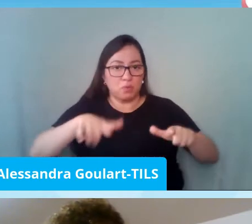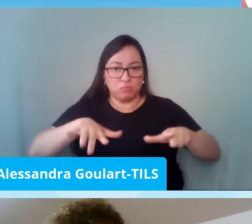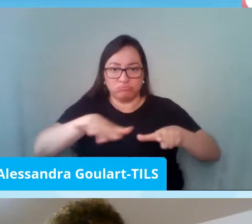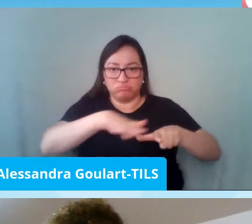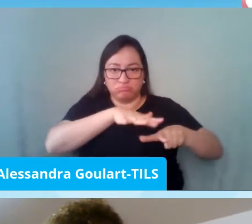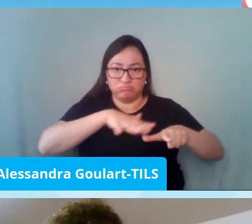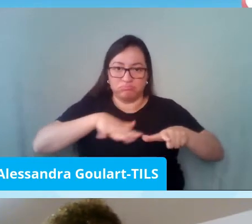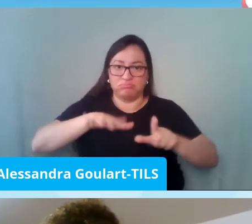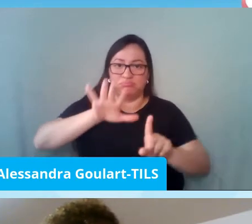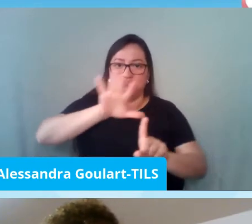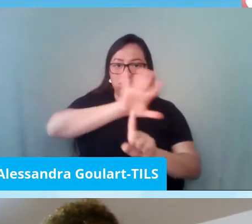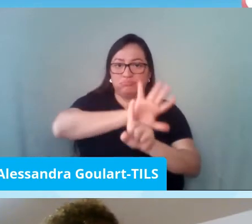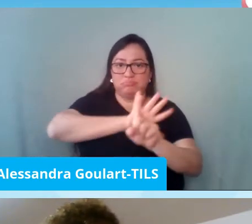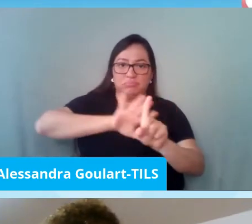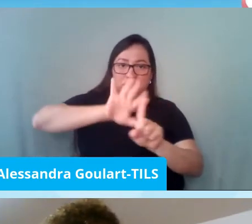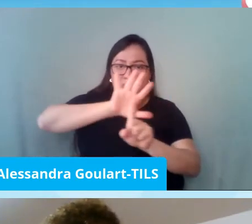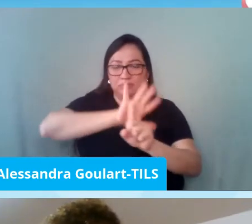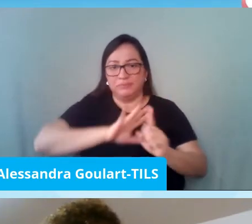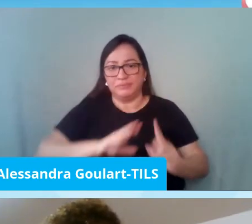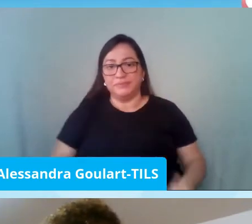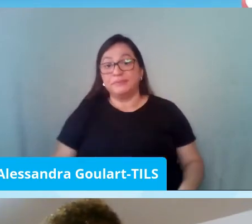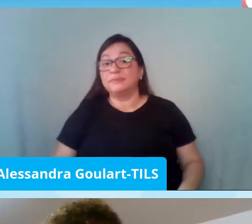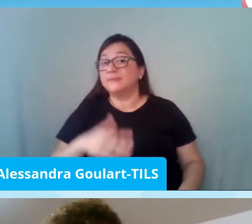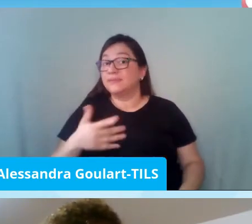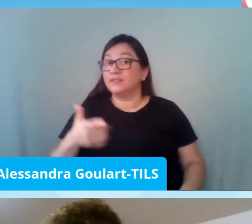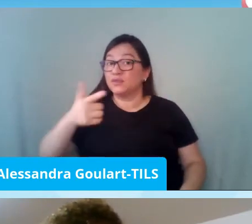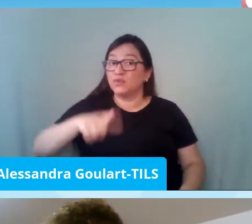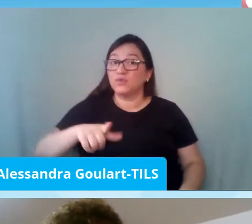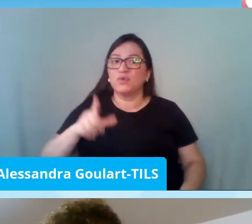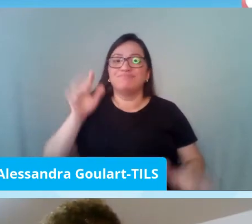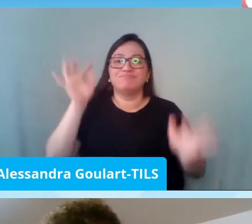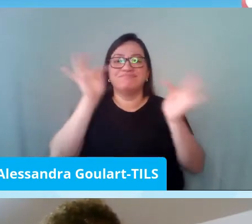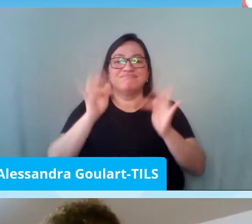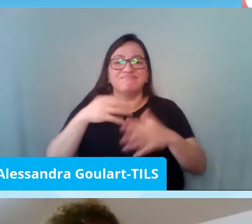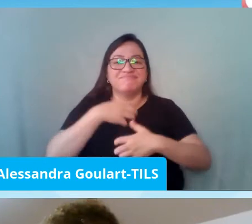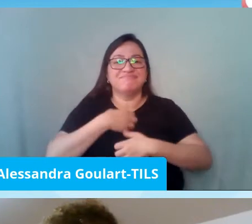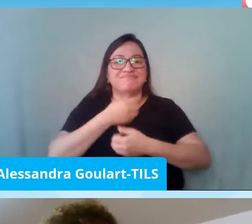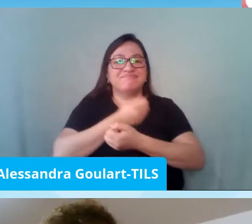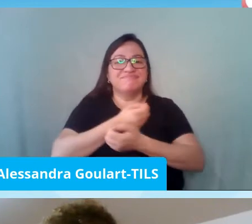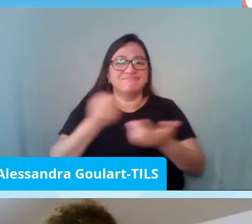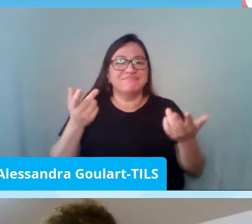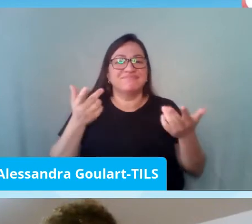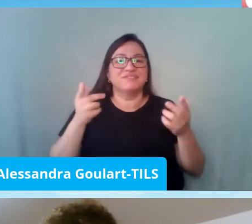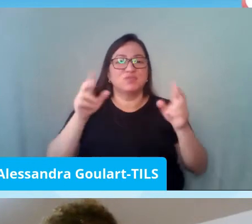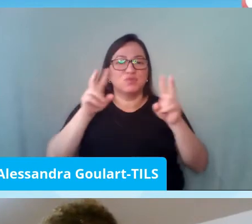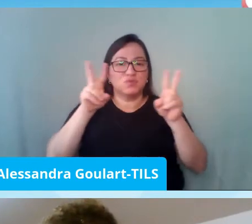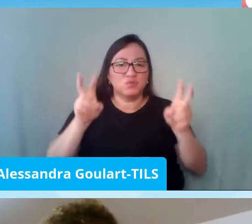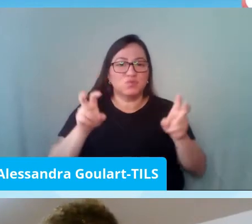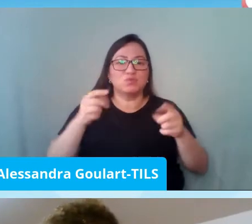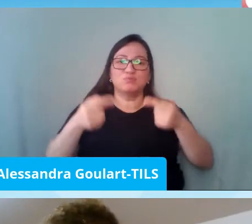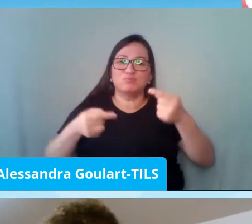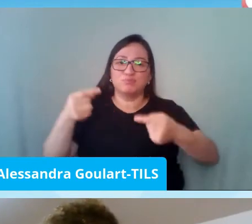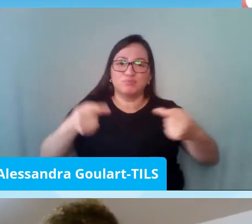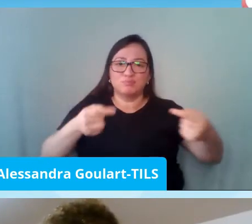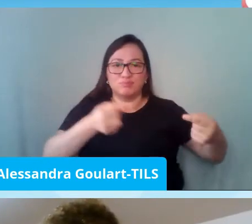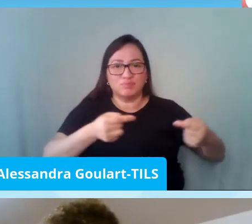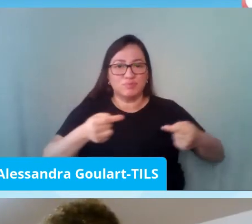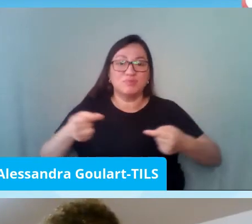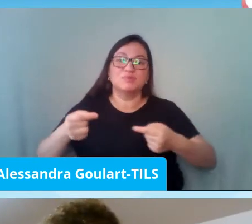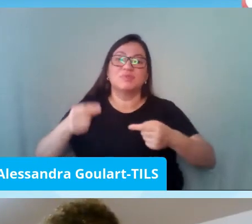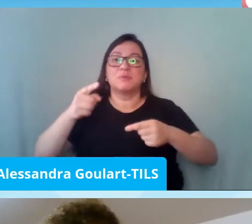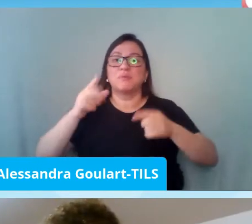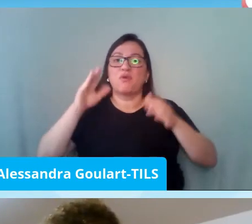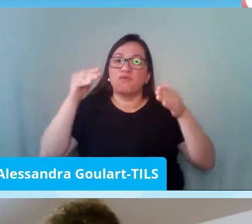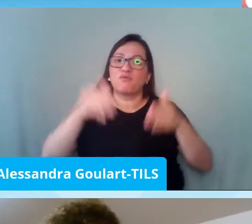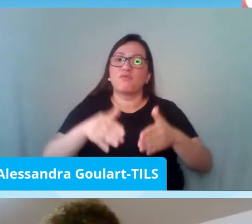isso, assim, e novamente reforçar a alegria de estar aqui com vocês hoje falando desse assunto, que é um assunto que me mobiliza